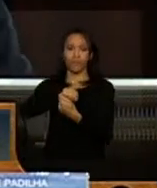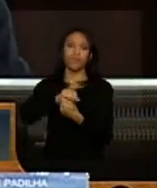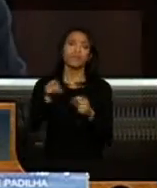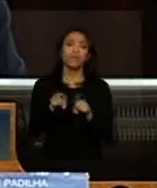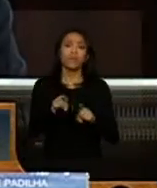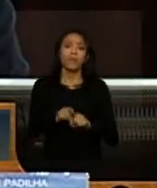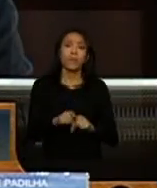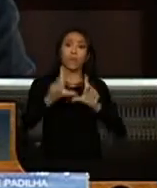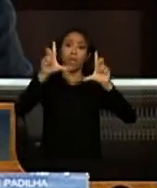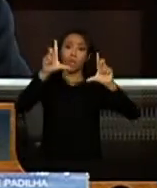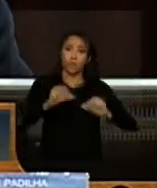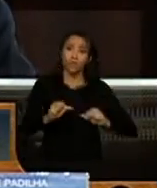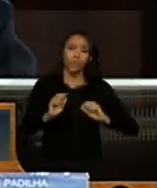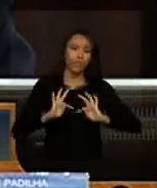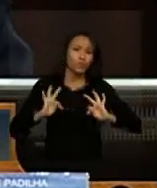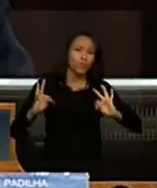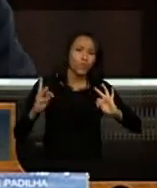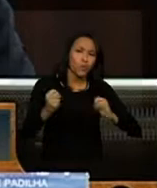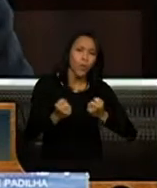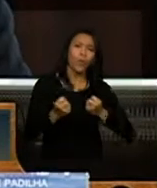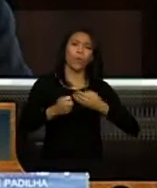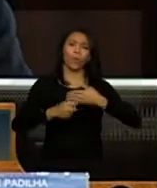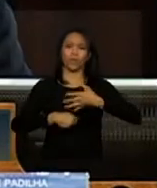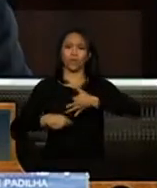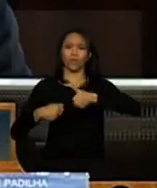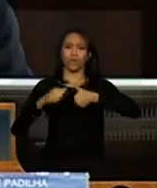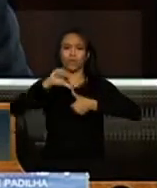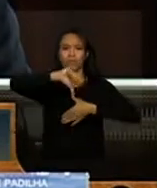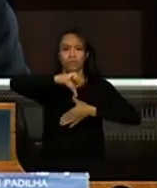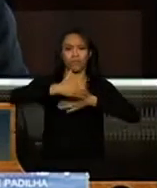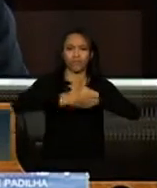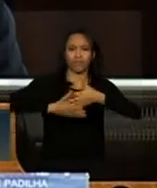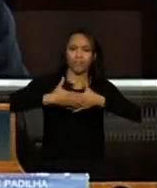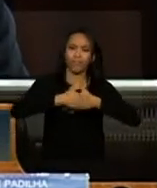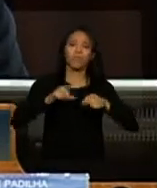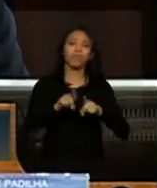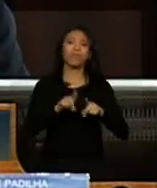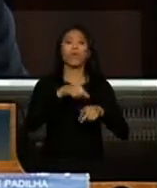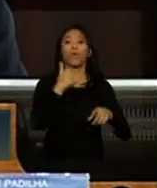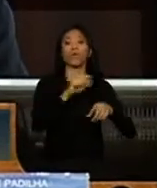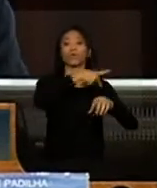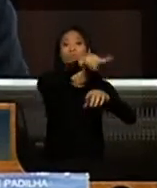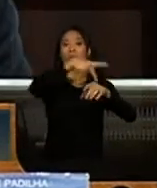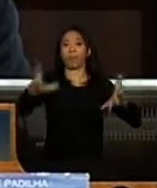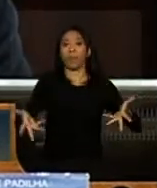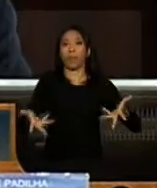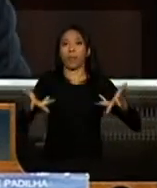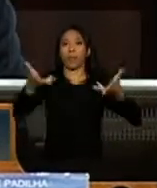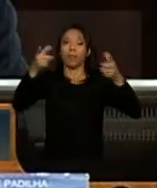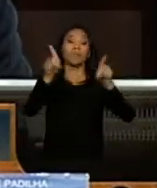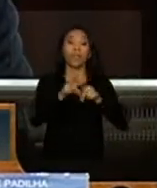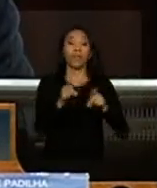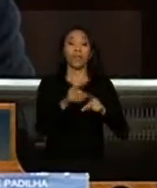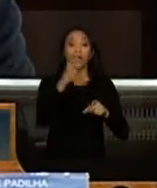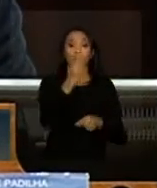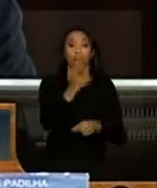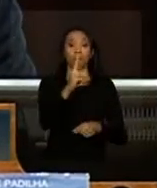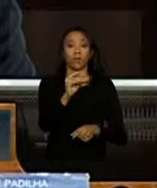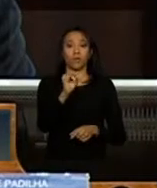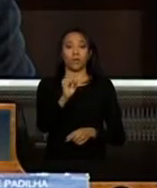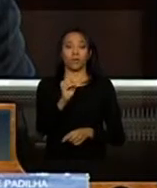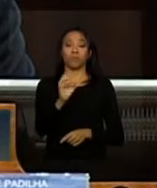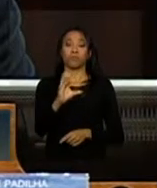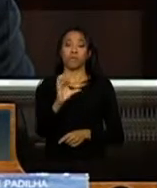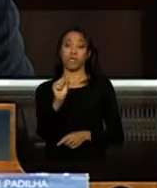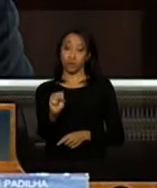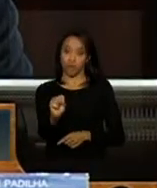do que toda a América Latina, reduziu mais do que os países emergentes, reduziu mais do que os BRICS, e reduziu,